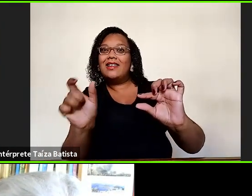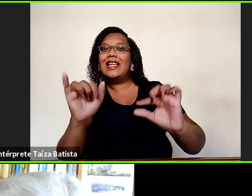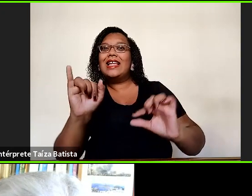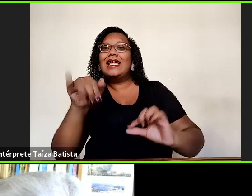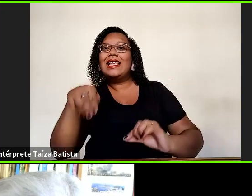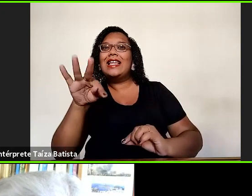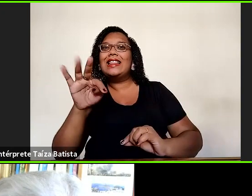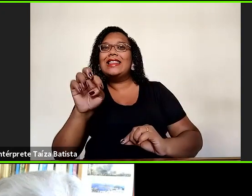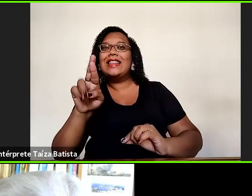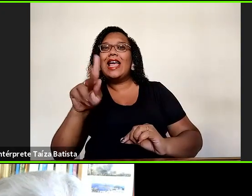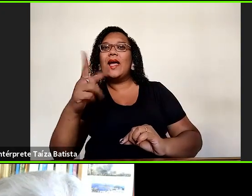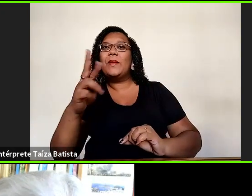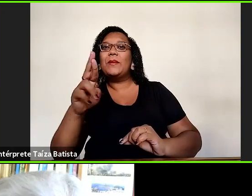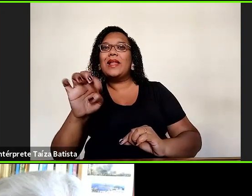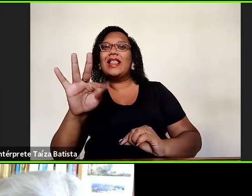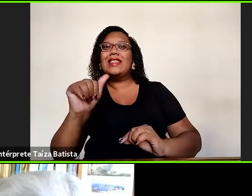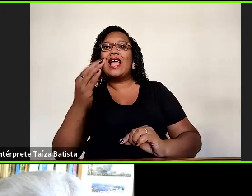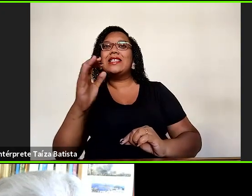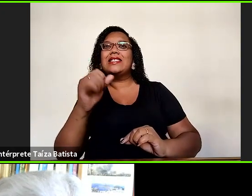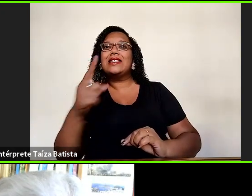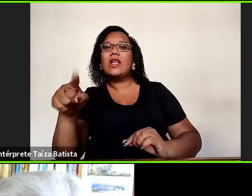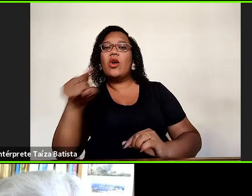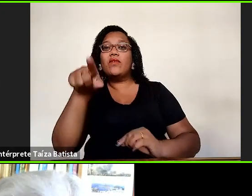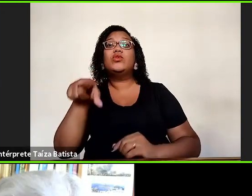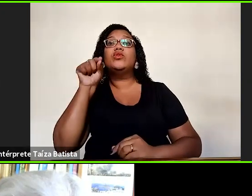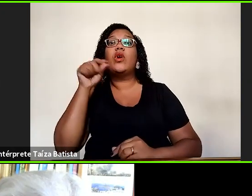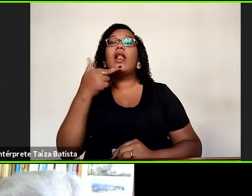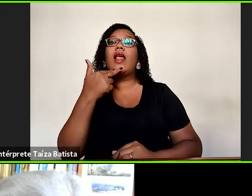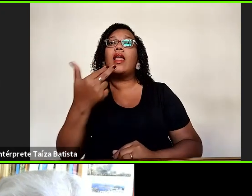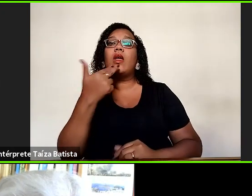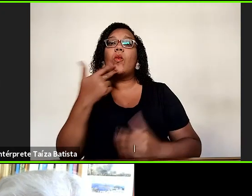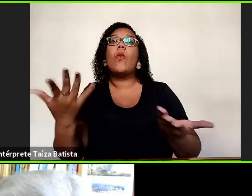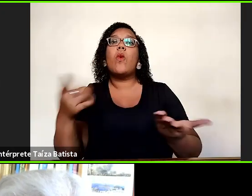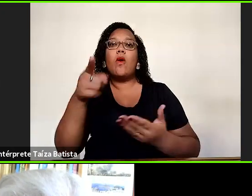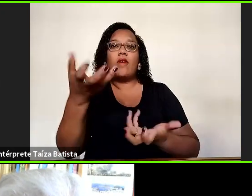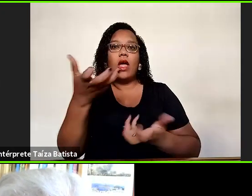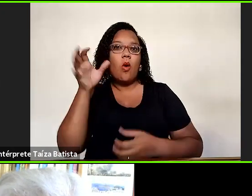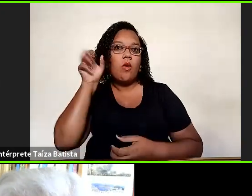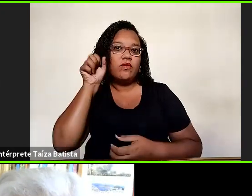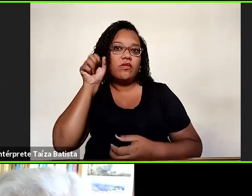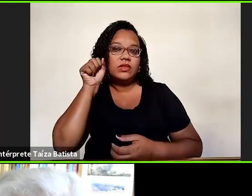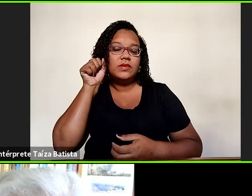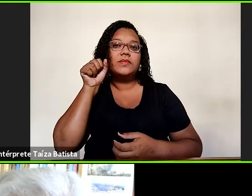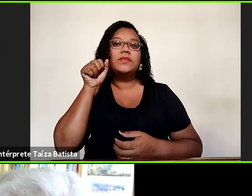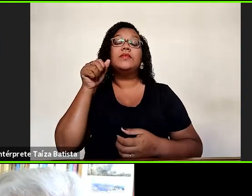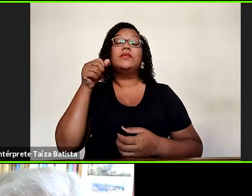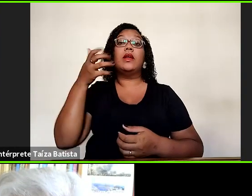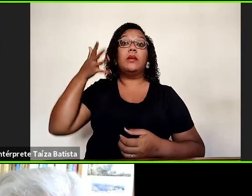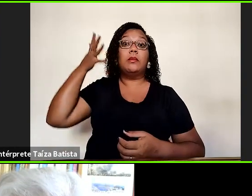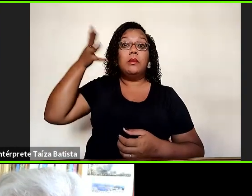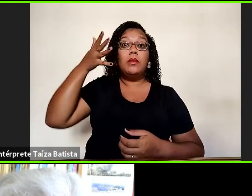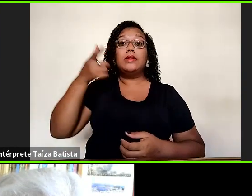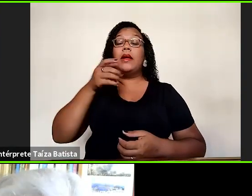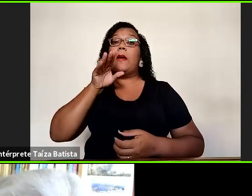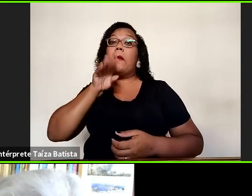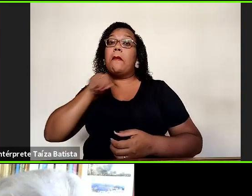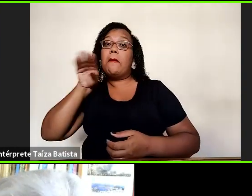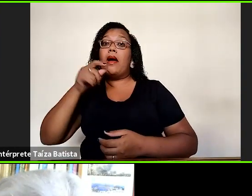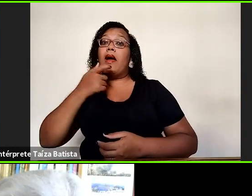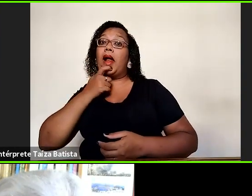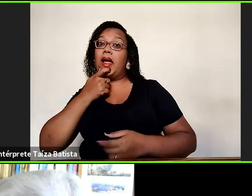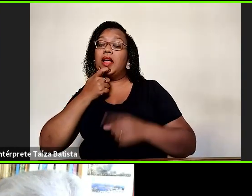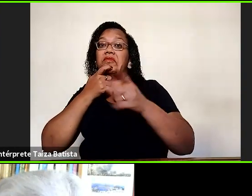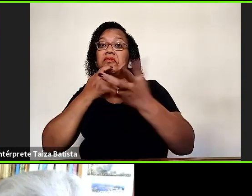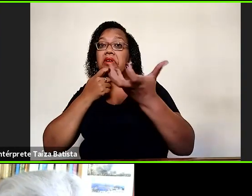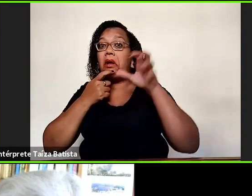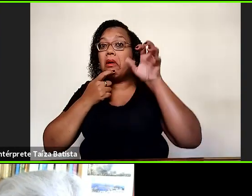ali, você escolhe a língua que você quer ouvir. Então, quando a palestrante falar em inglês, se você quiser ouvir a tradução em